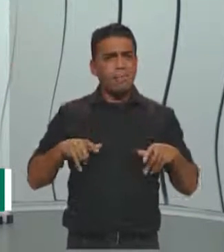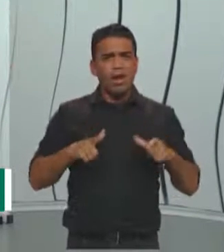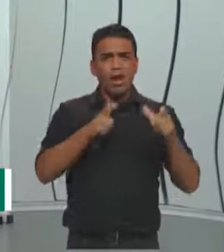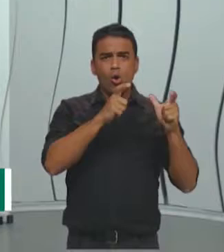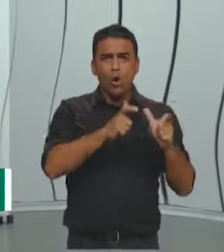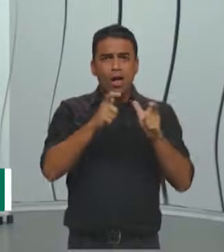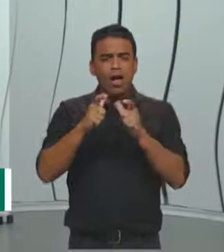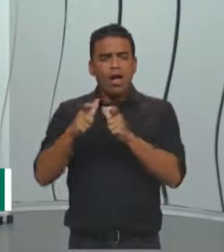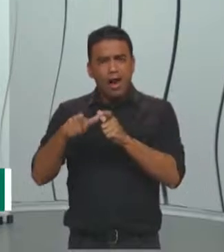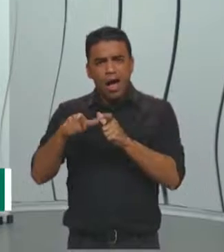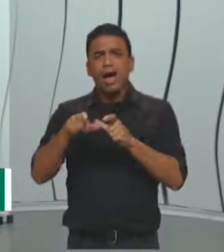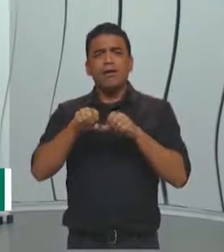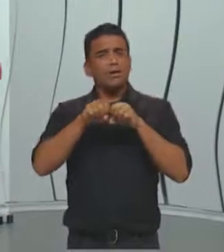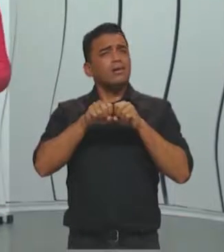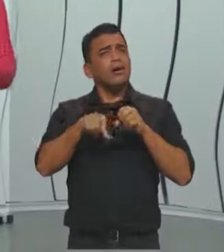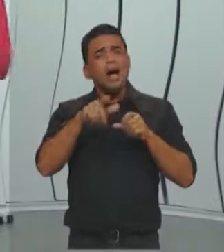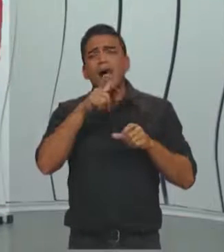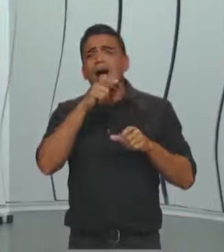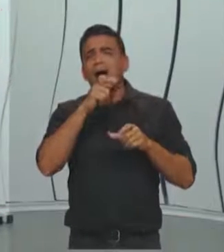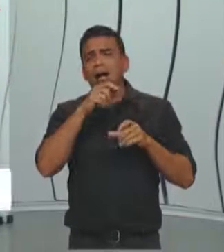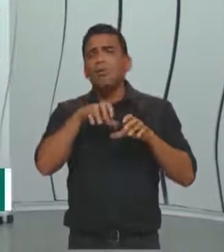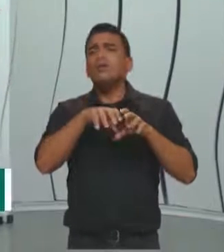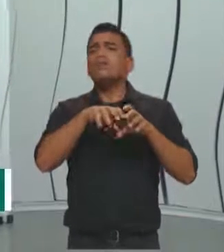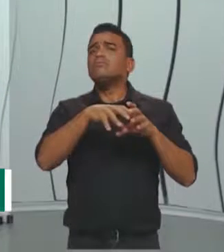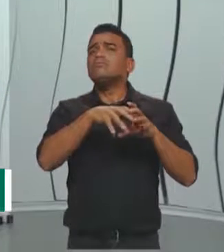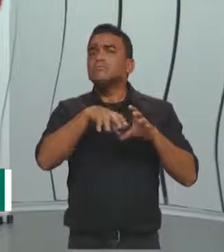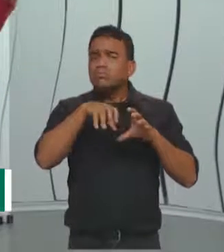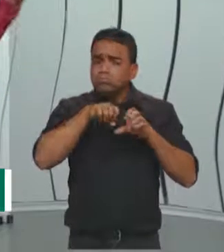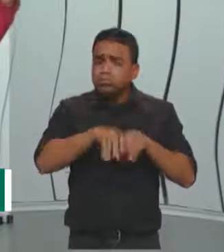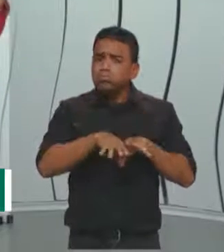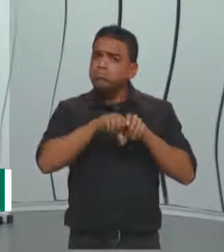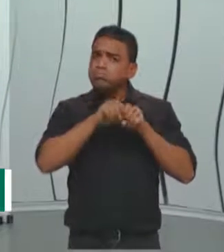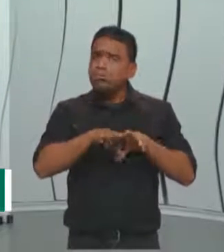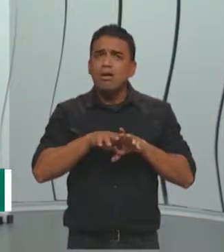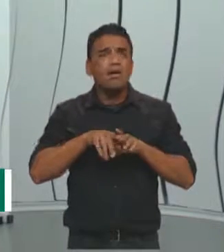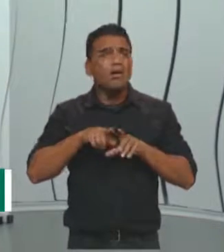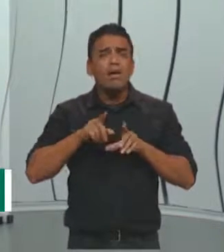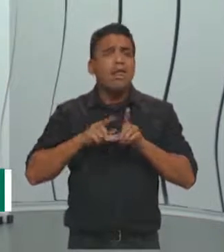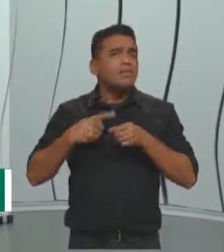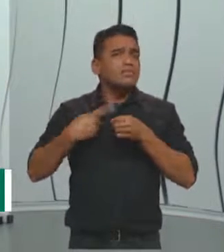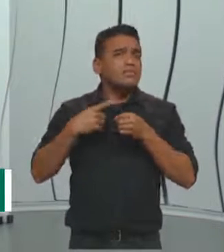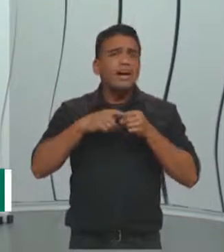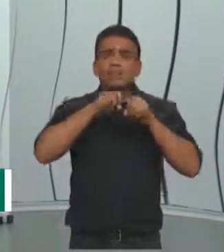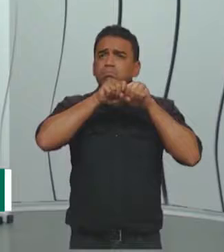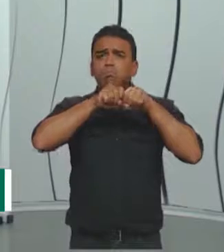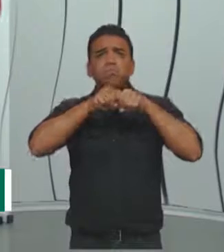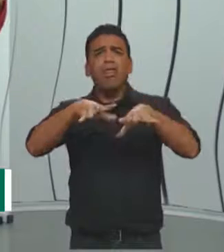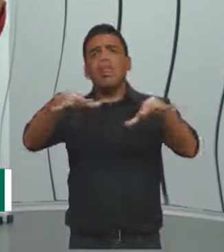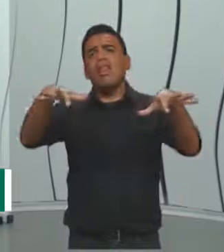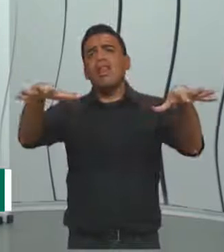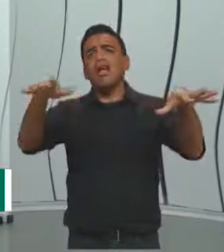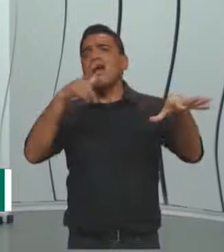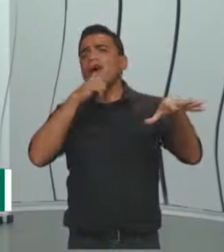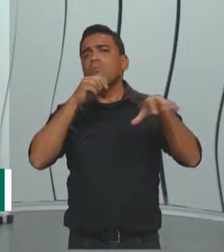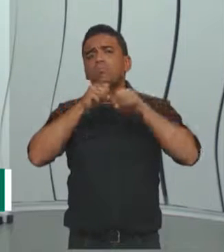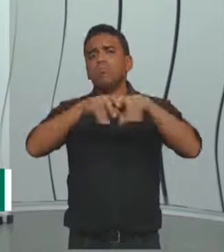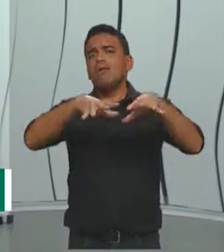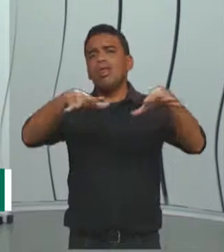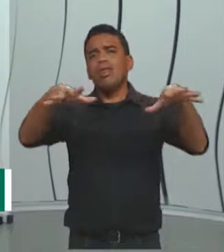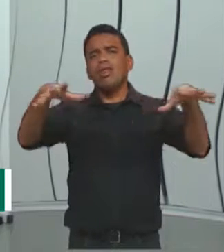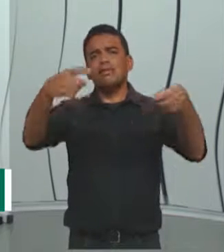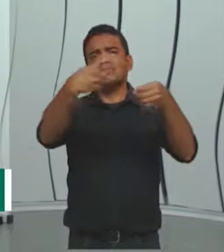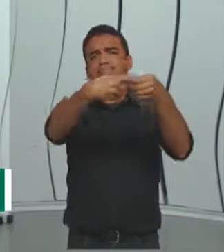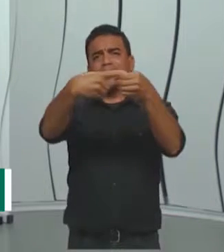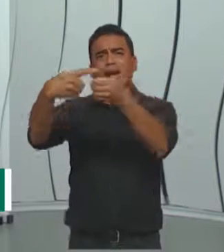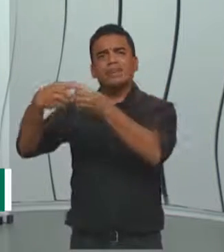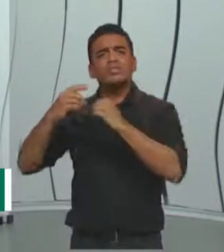tem uma bomba que bombeia aquela água para levar para toda a sua cidade, para fazer essa rede de distribuição de